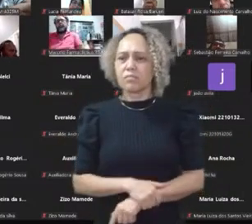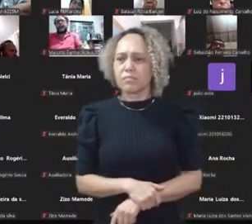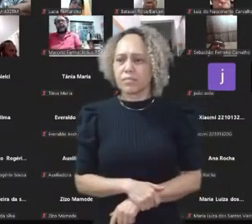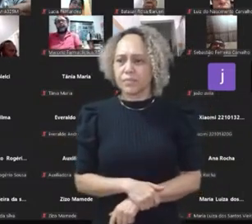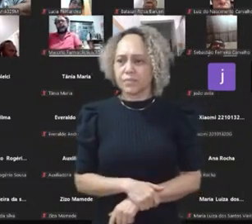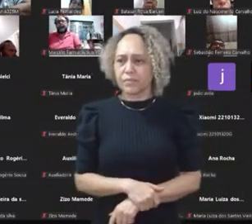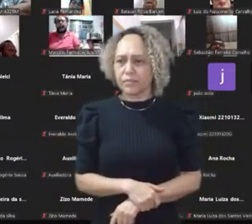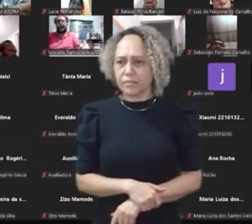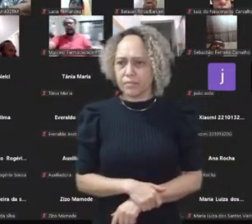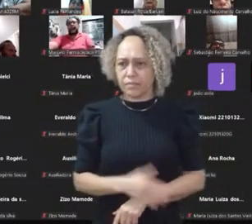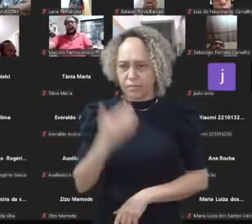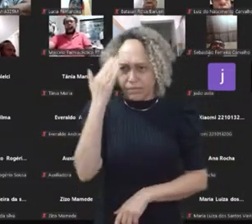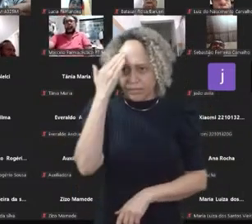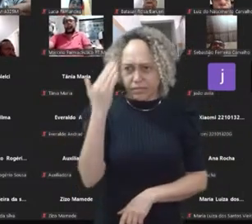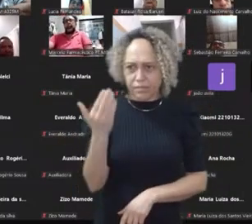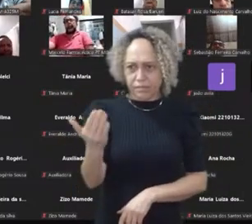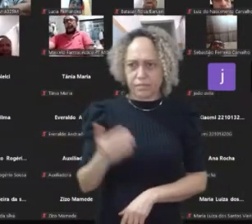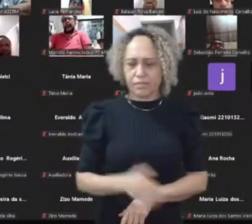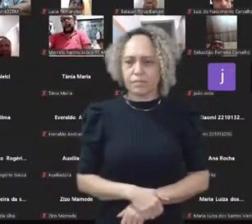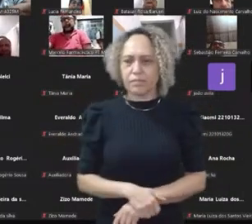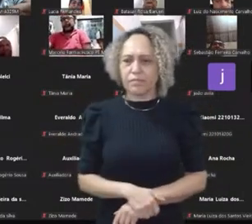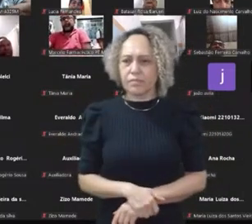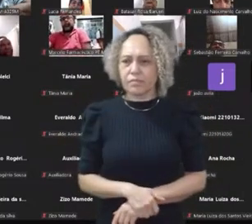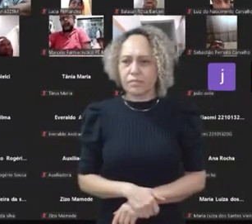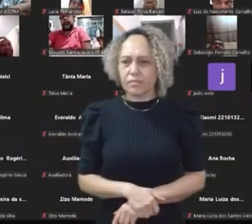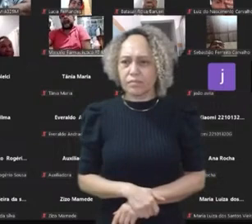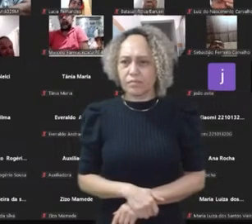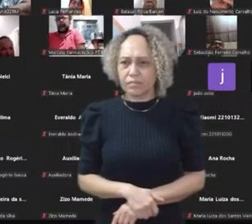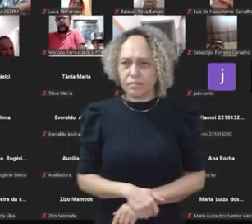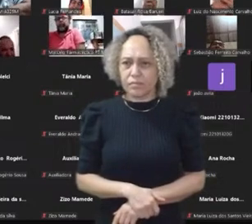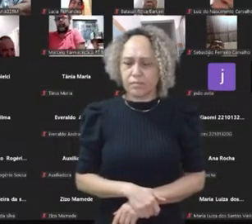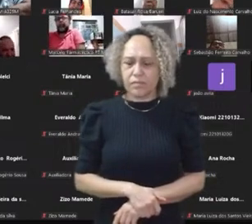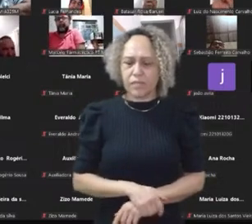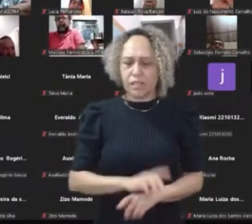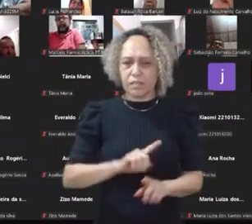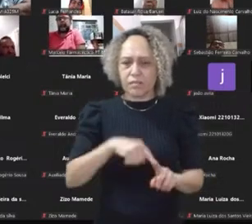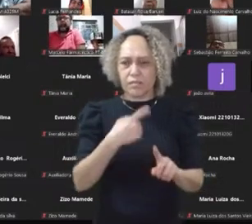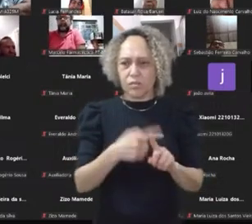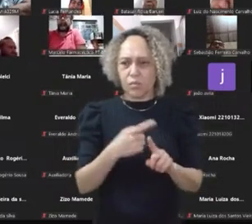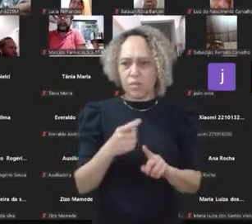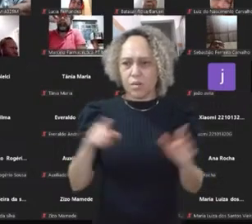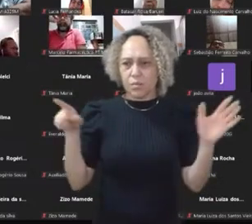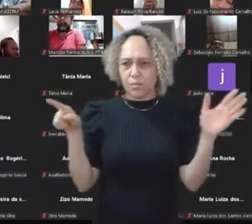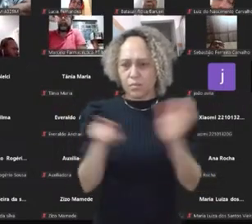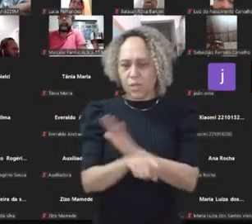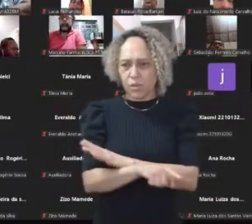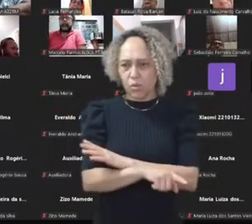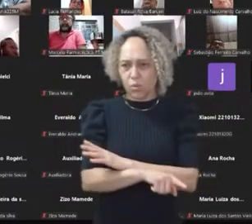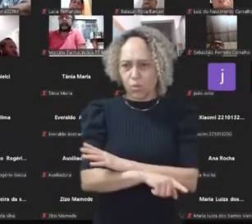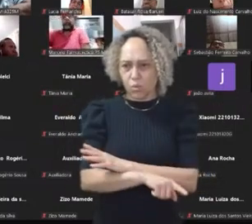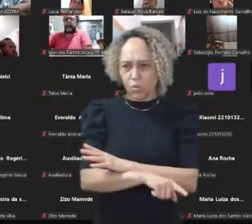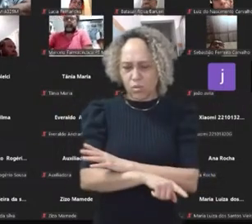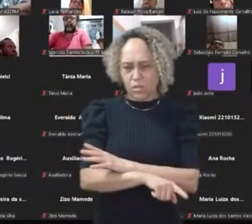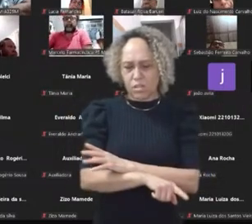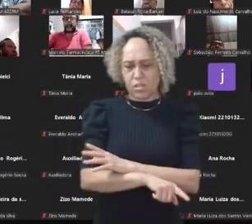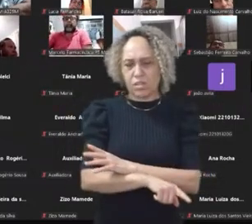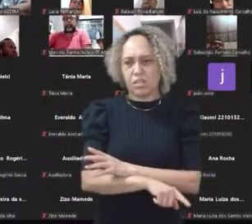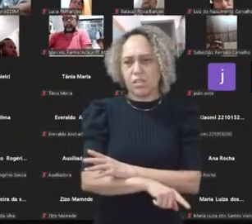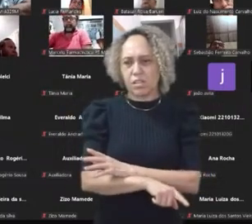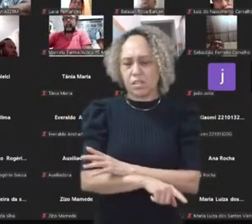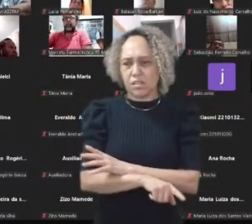Obrigado meu irmão bem vamos lá mais uma pergunta online essa é a nossa última pergunta online